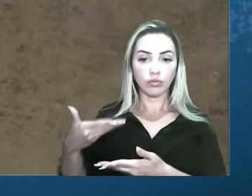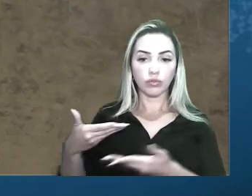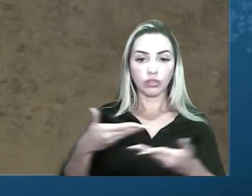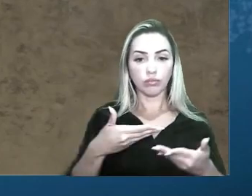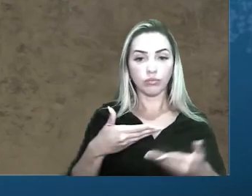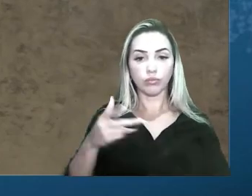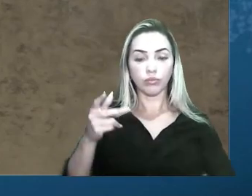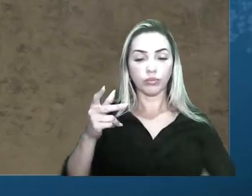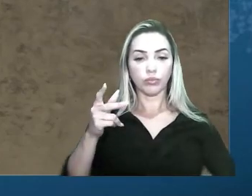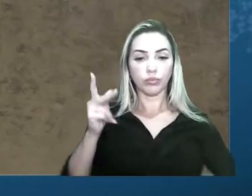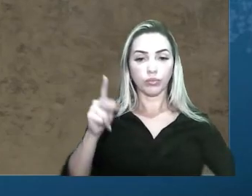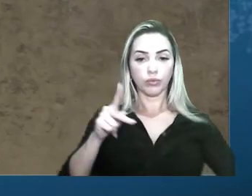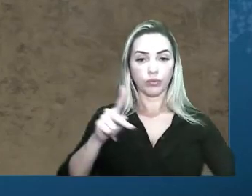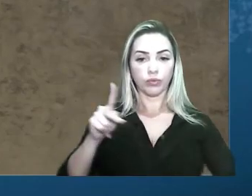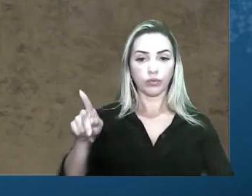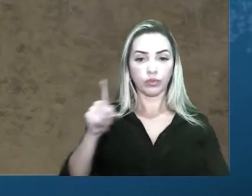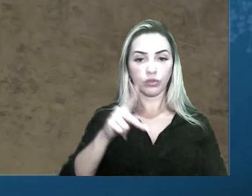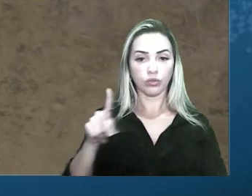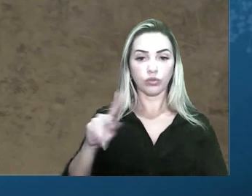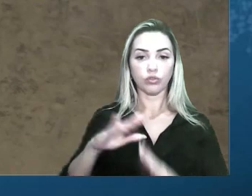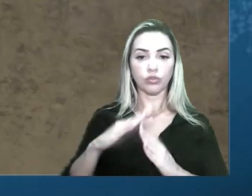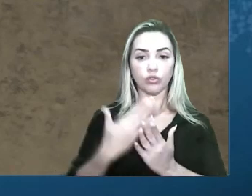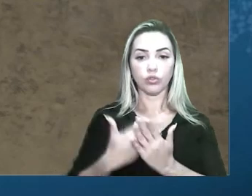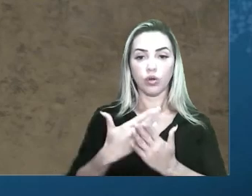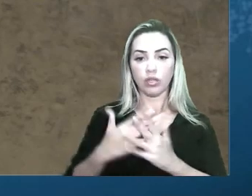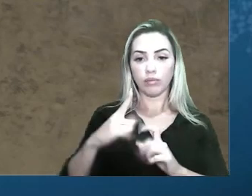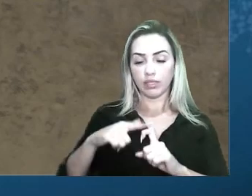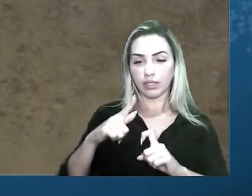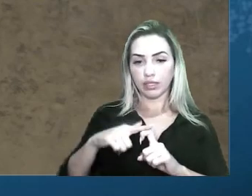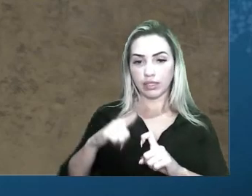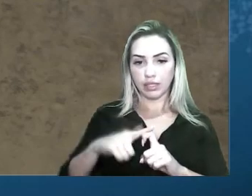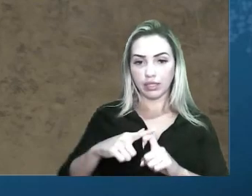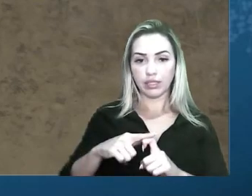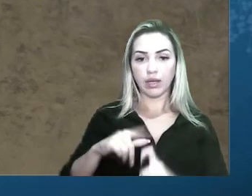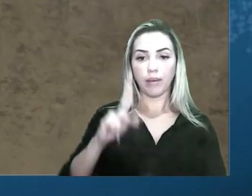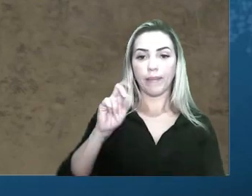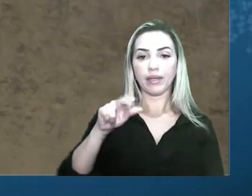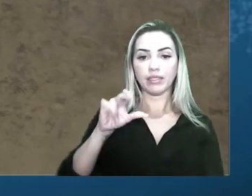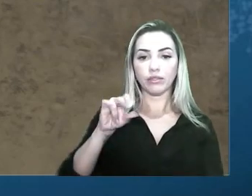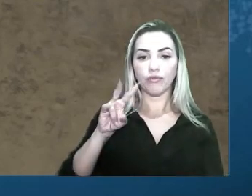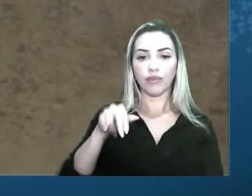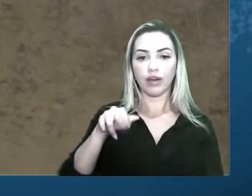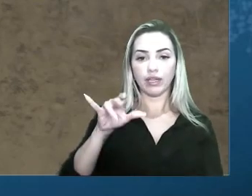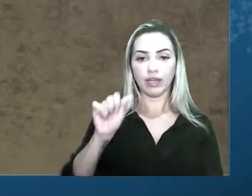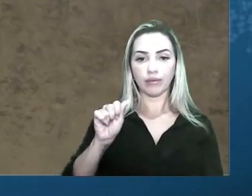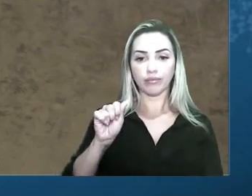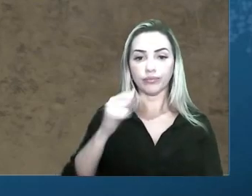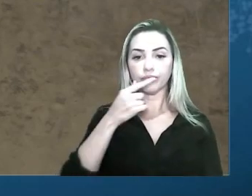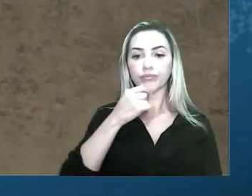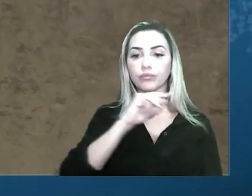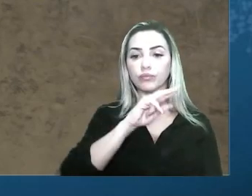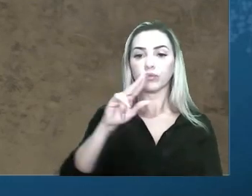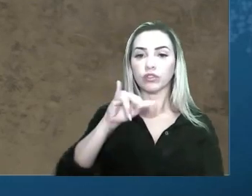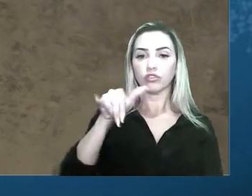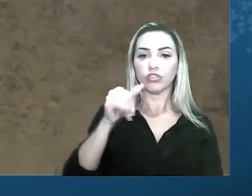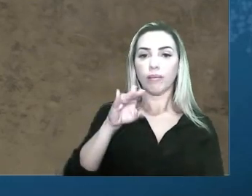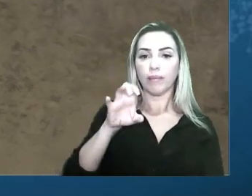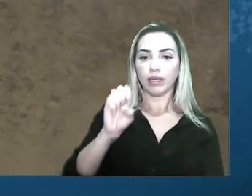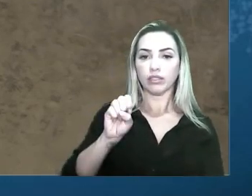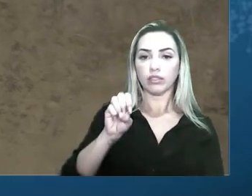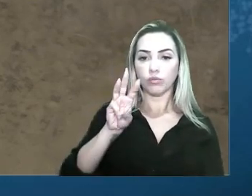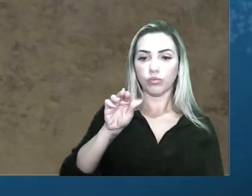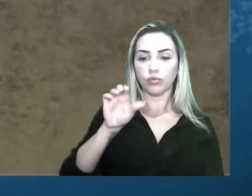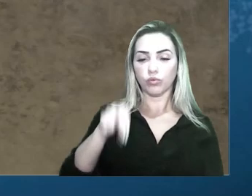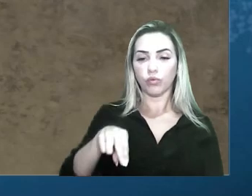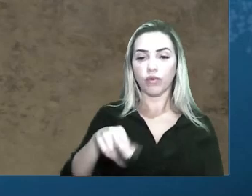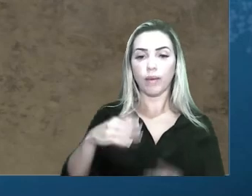da Perelman School of Medicine da Universidade da Pensilvânia, James Wilson, que apresentará,